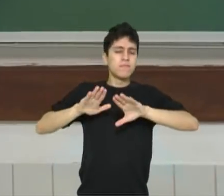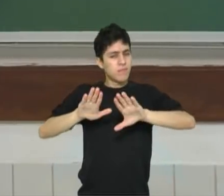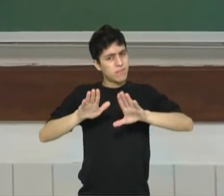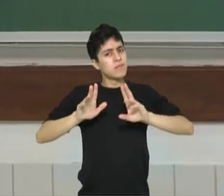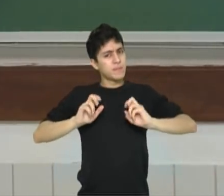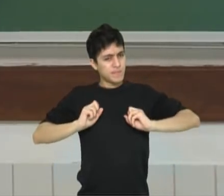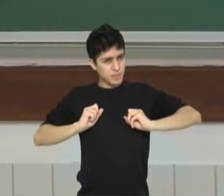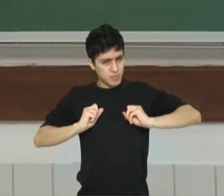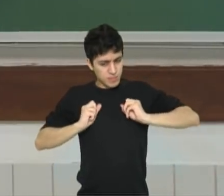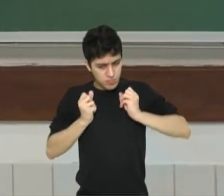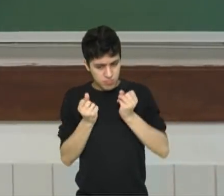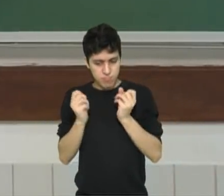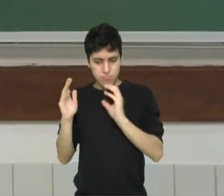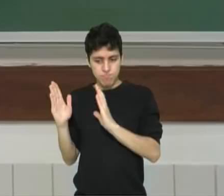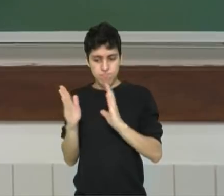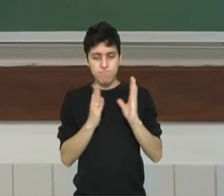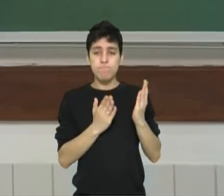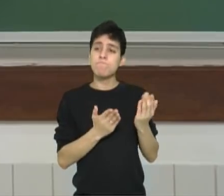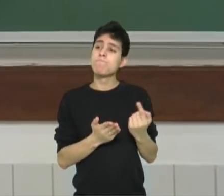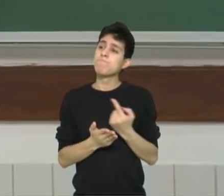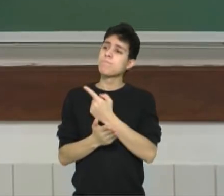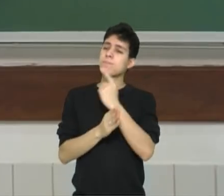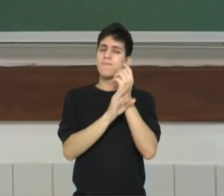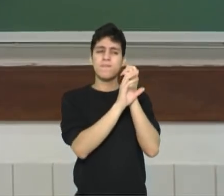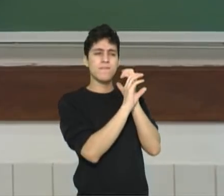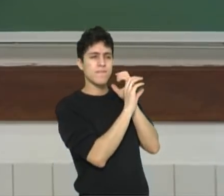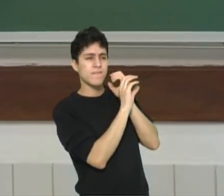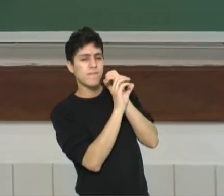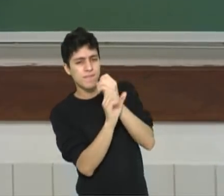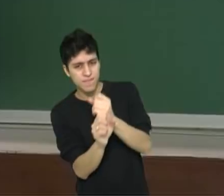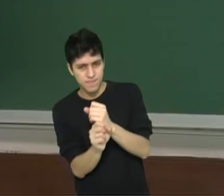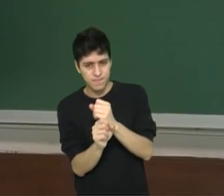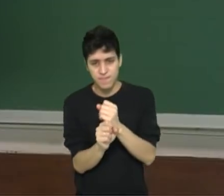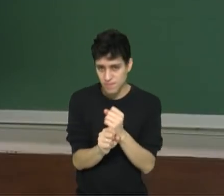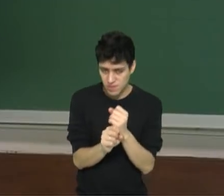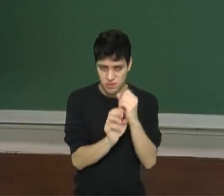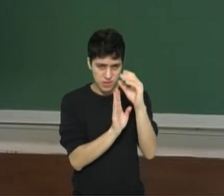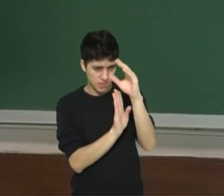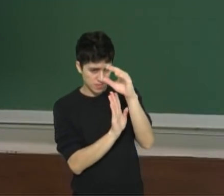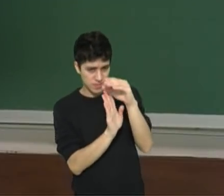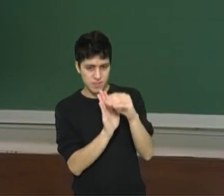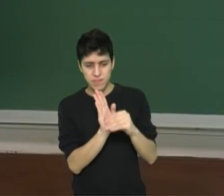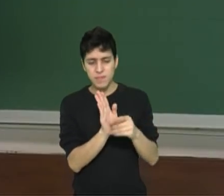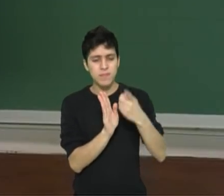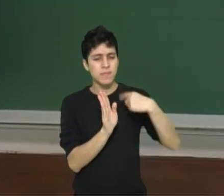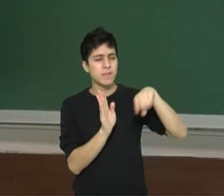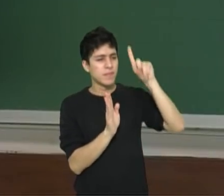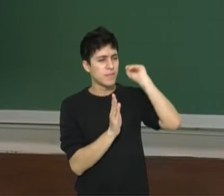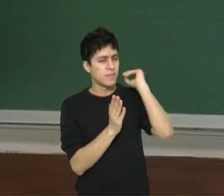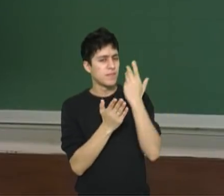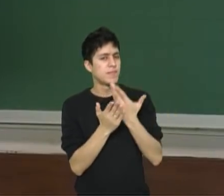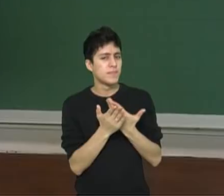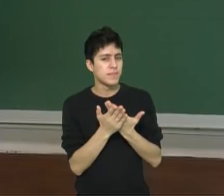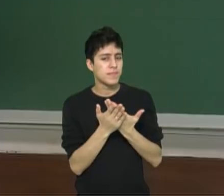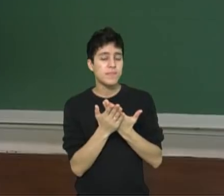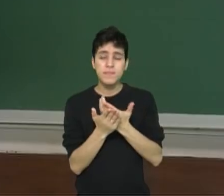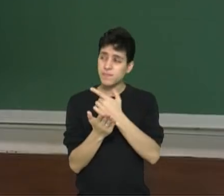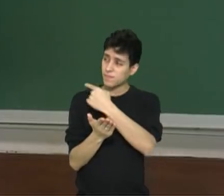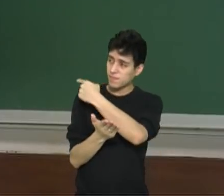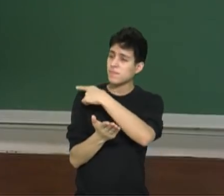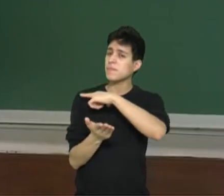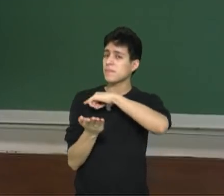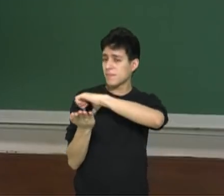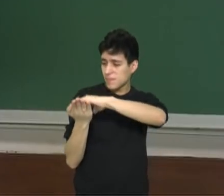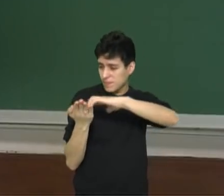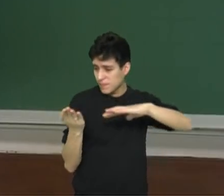de hoje um pouquinho diferente, tá? A gente vai começar retomando o conteúdo das aulas passadas, já com o exercício para que